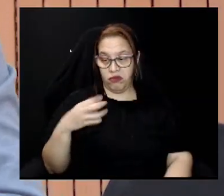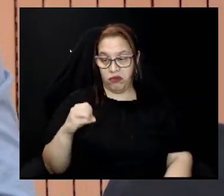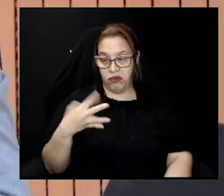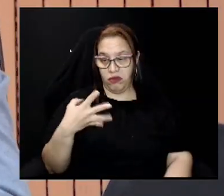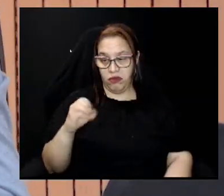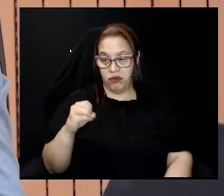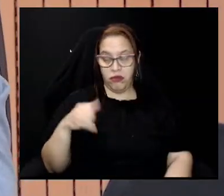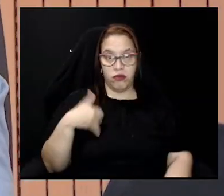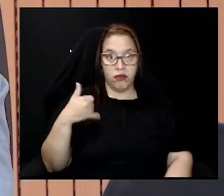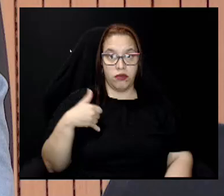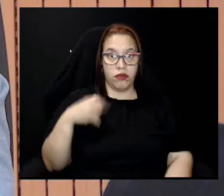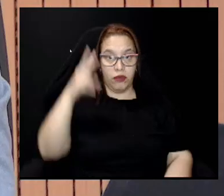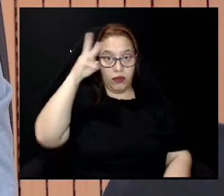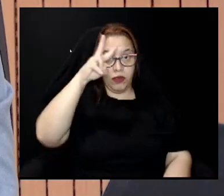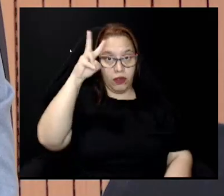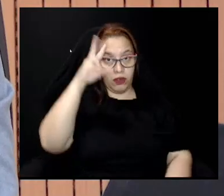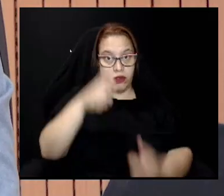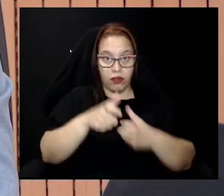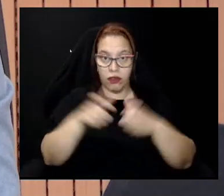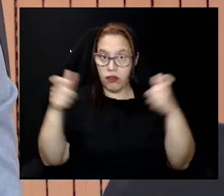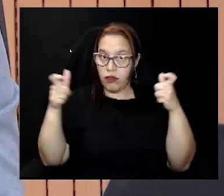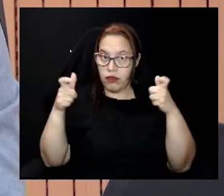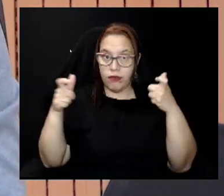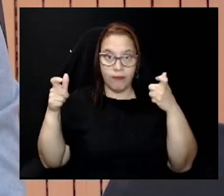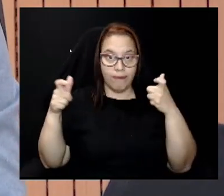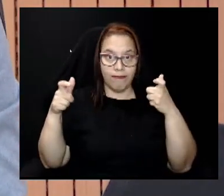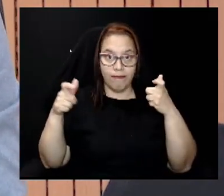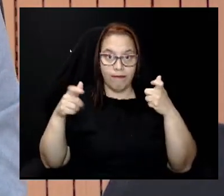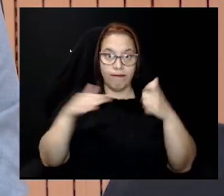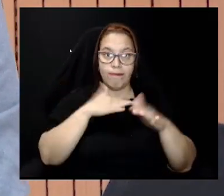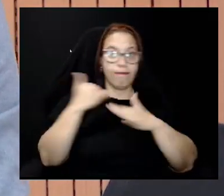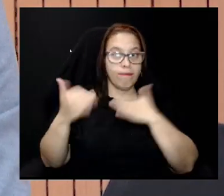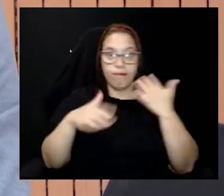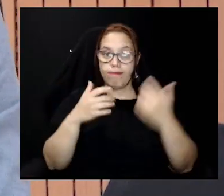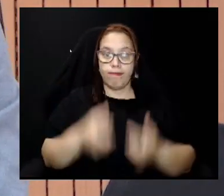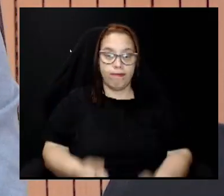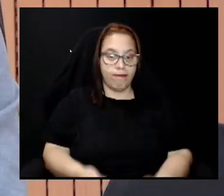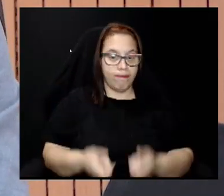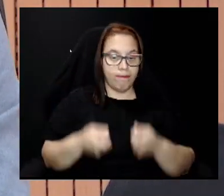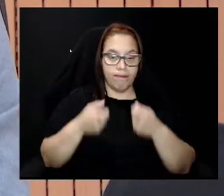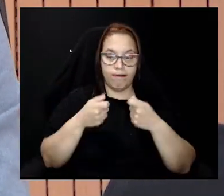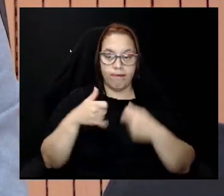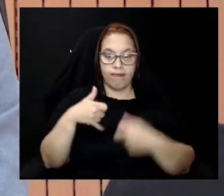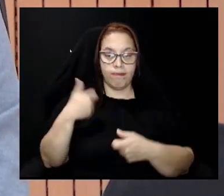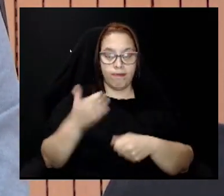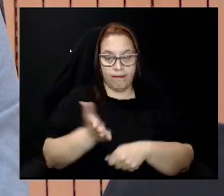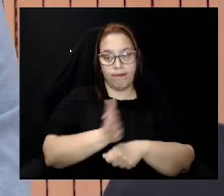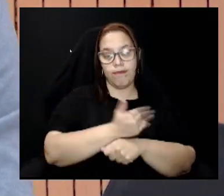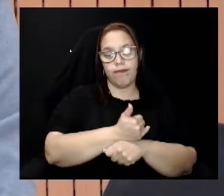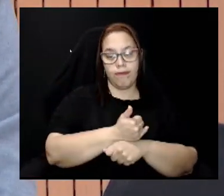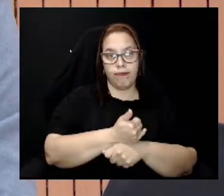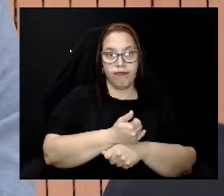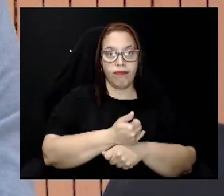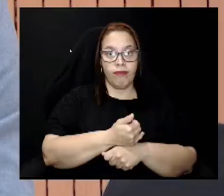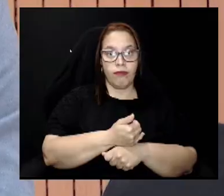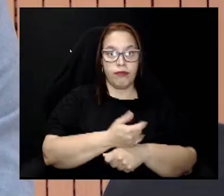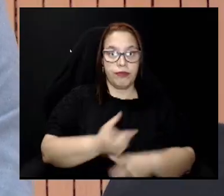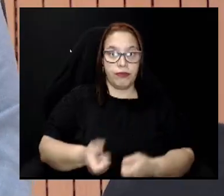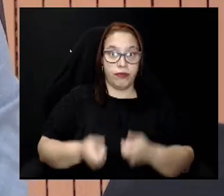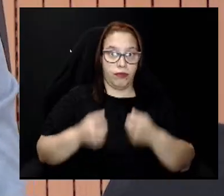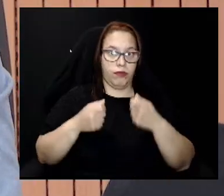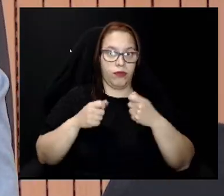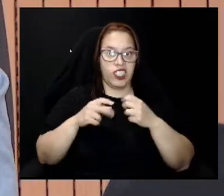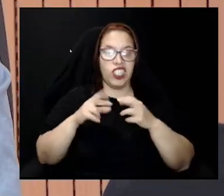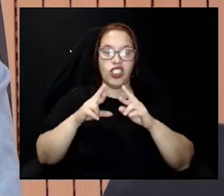história robusta de falecimentos por cânceres em idade precoce, cânceres exóticos, digamos assim,